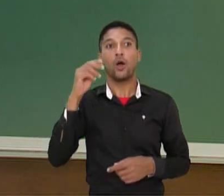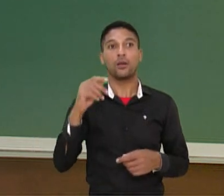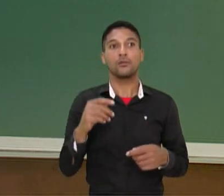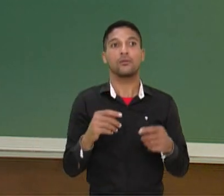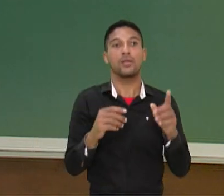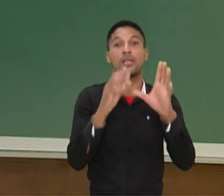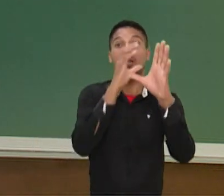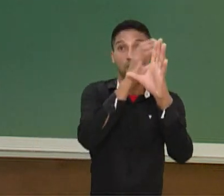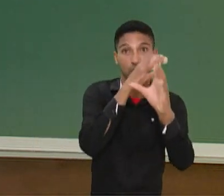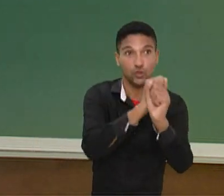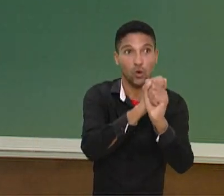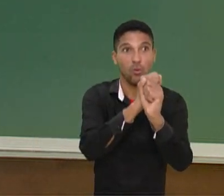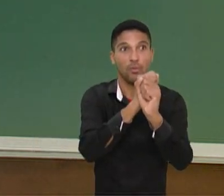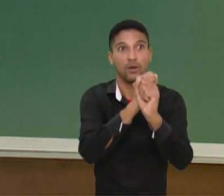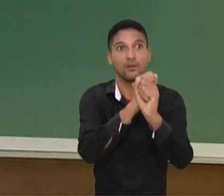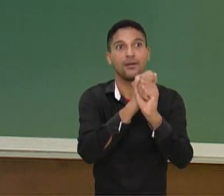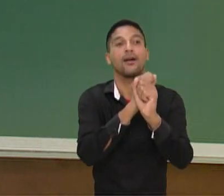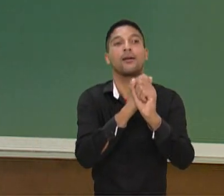opção é